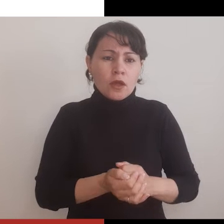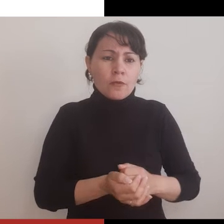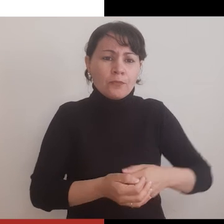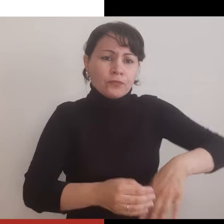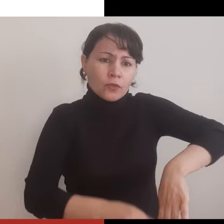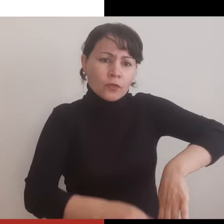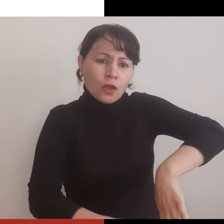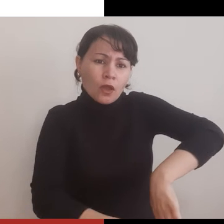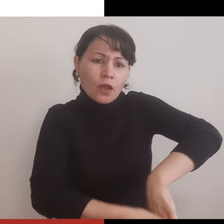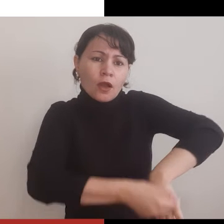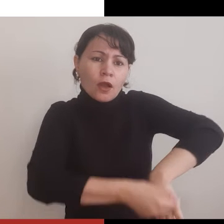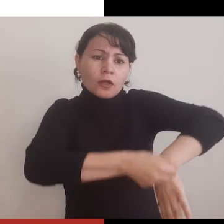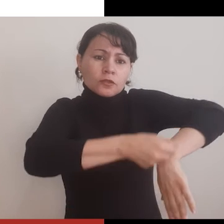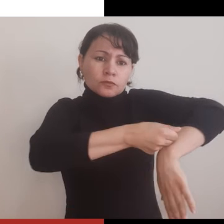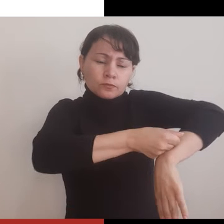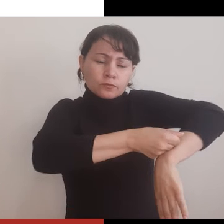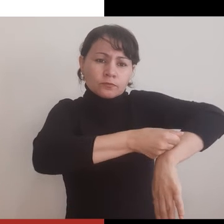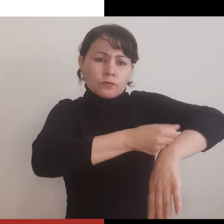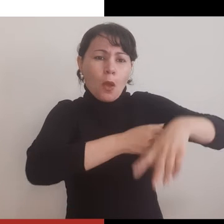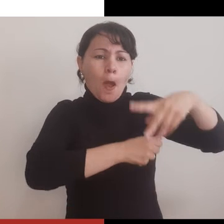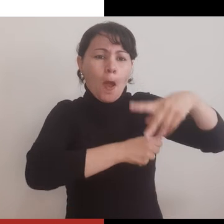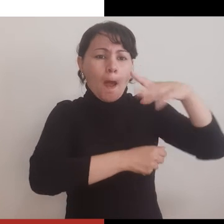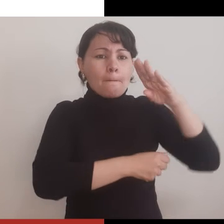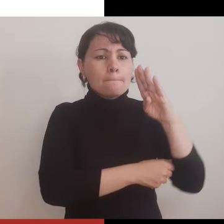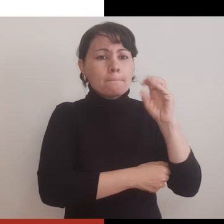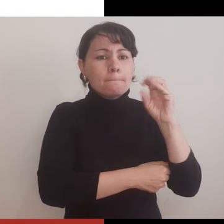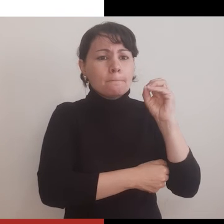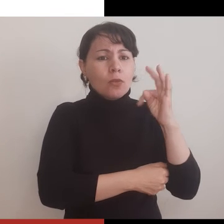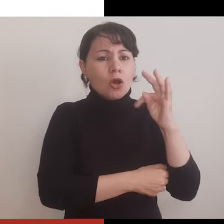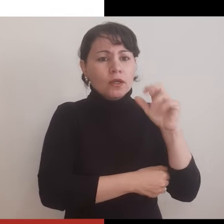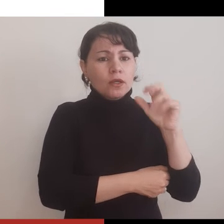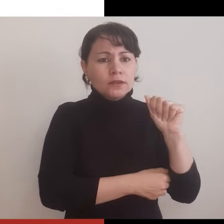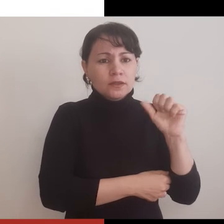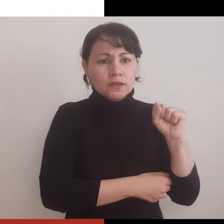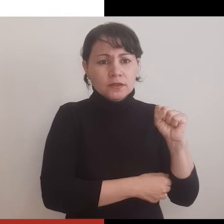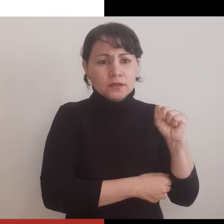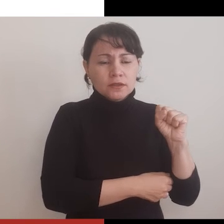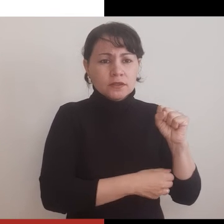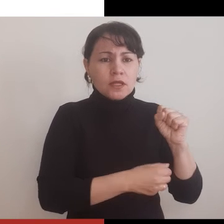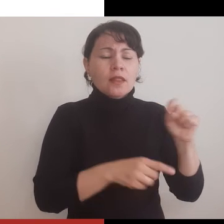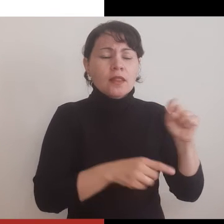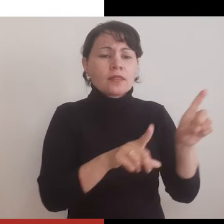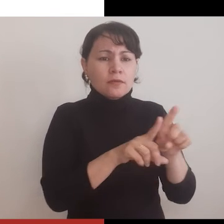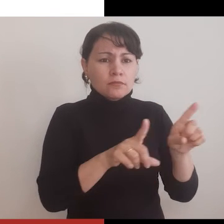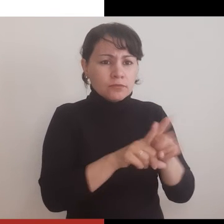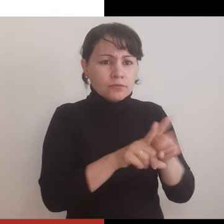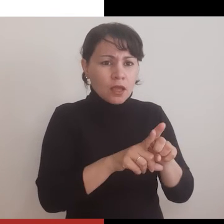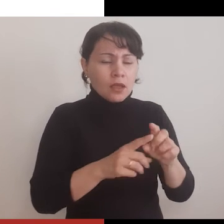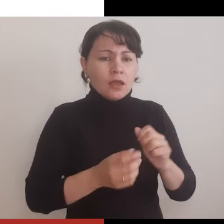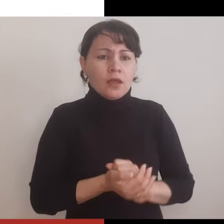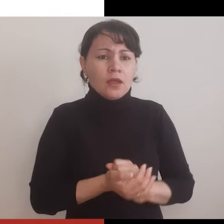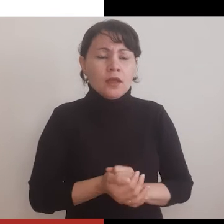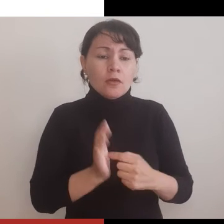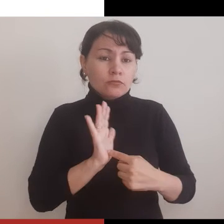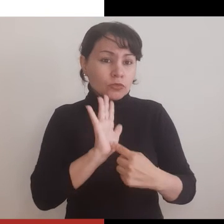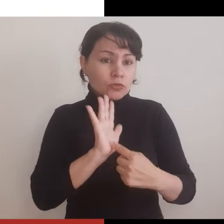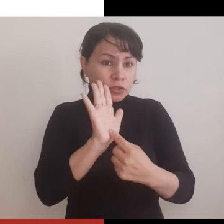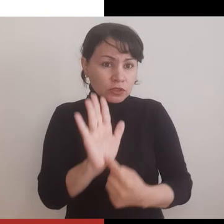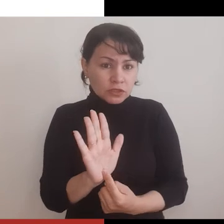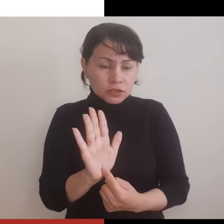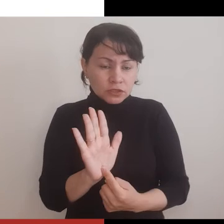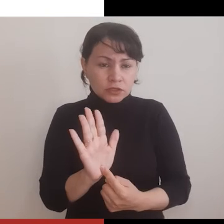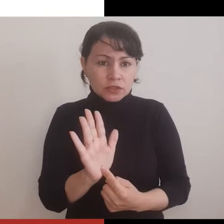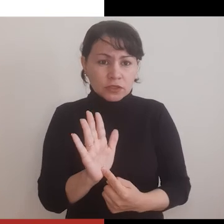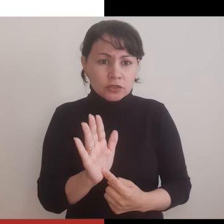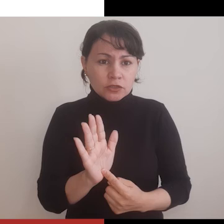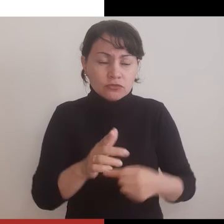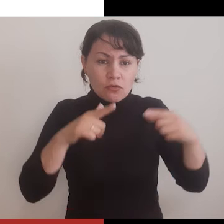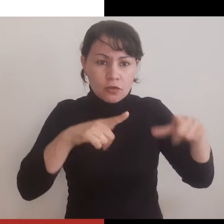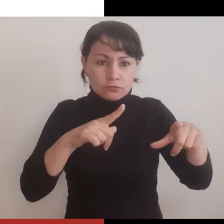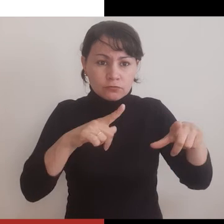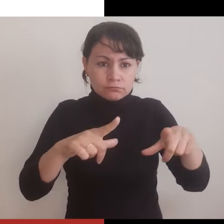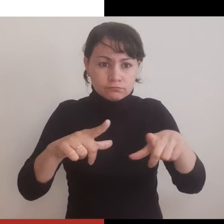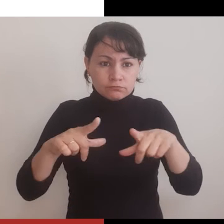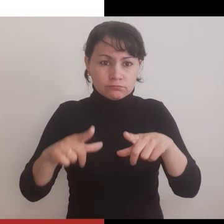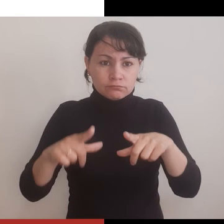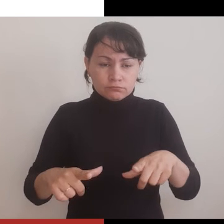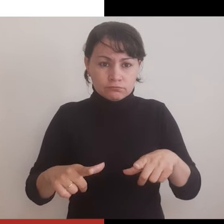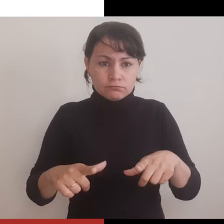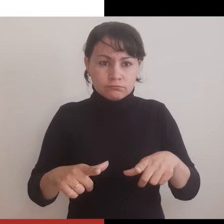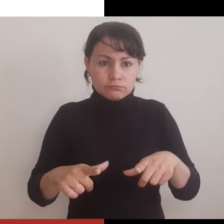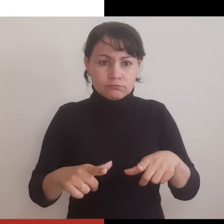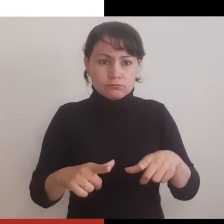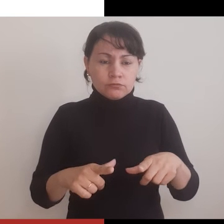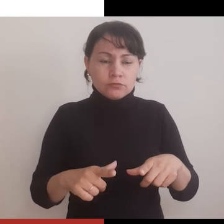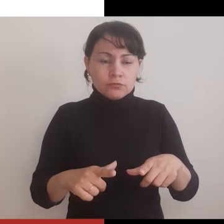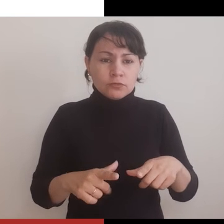né? E uma proteção aqui para essas botas dentro dessa unidade, mostrando que esse é um ambiente